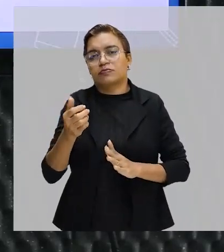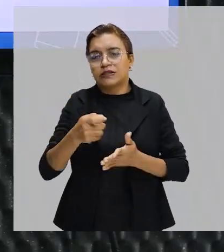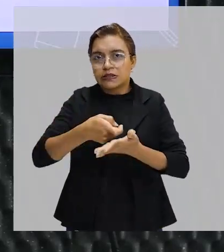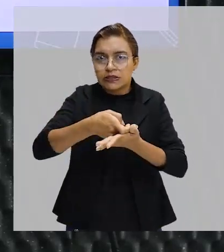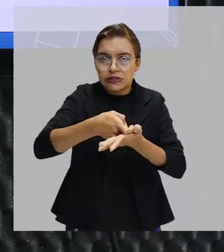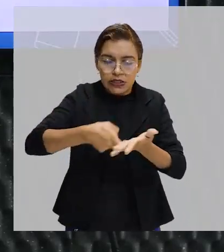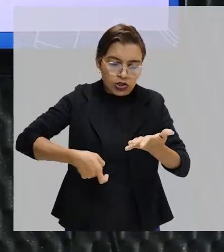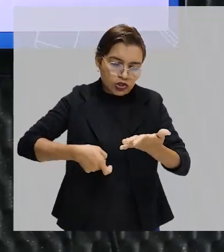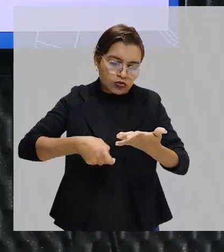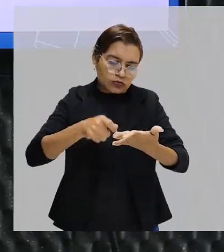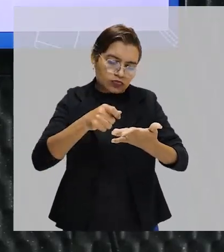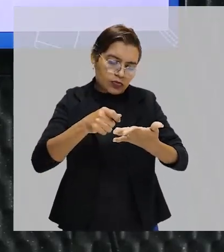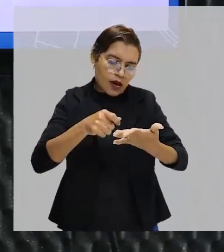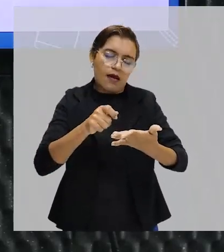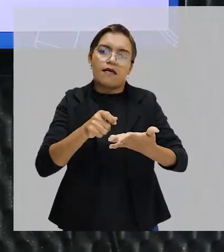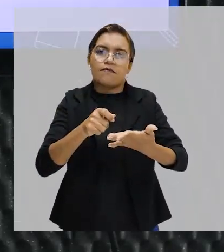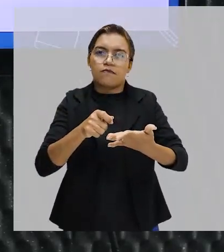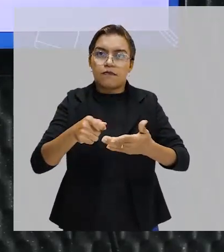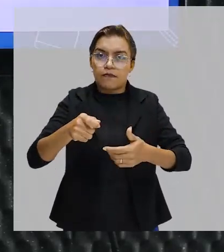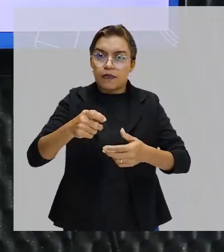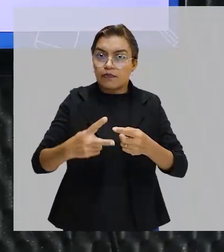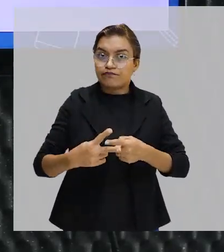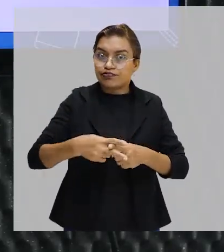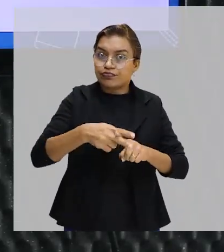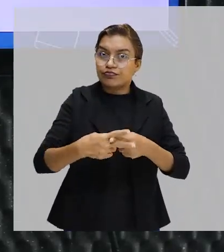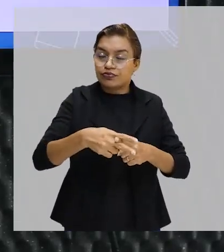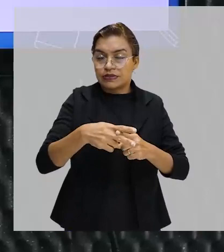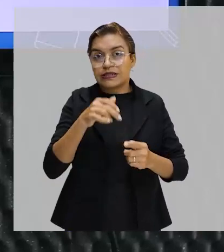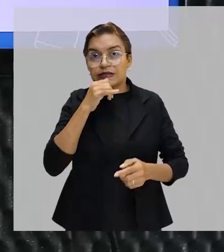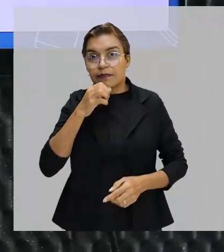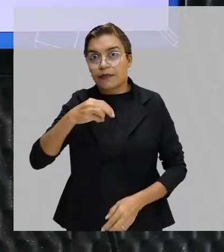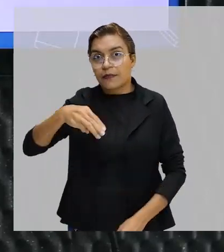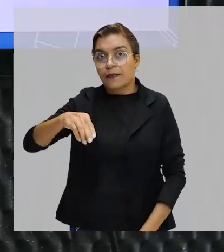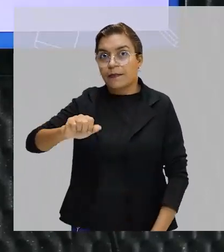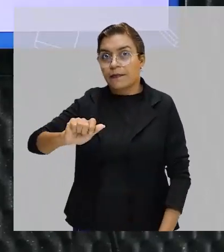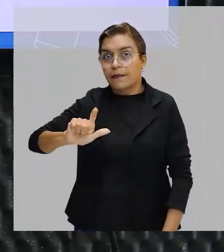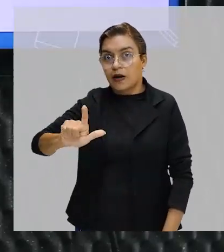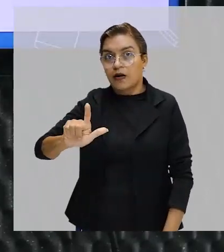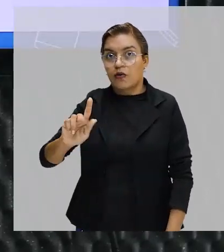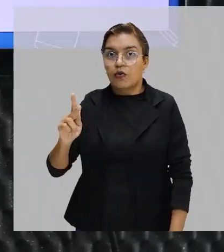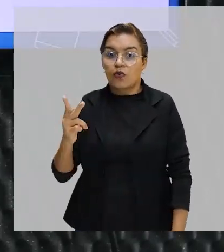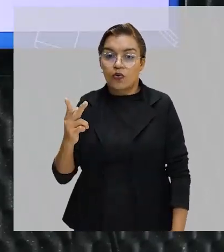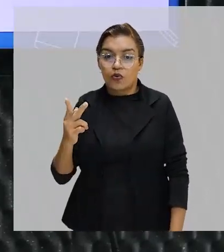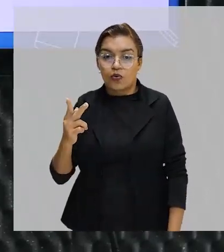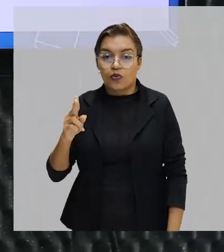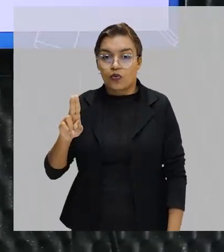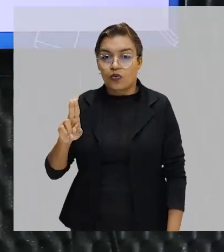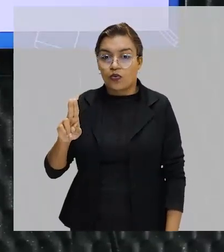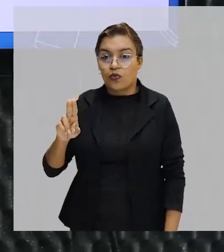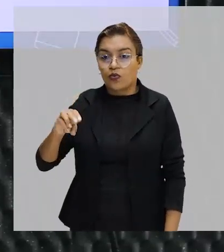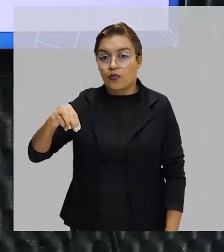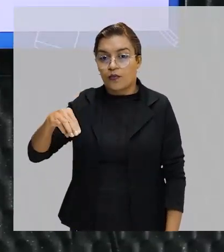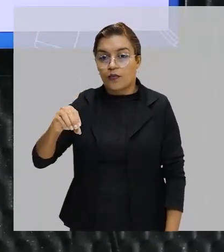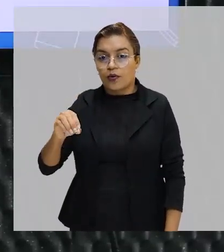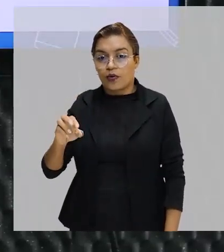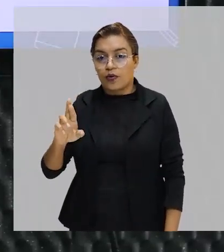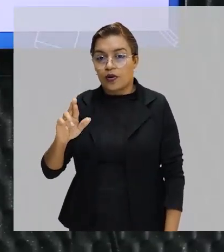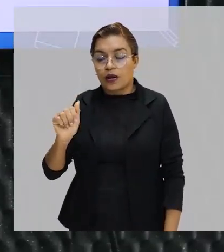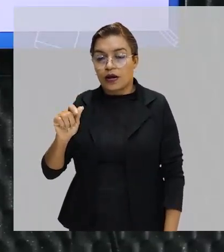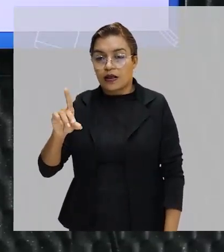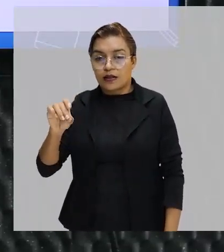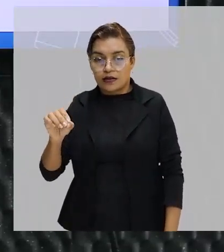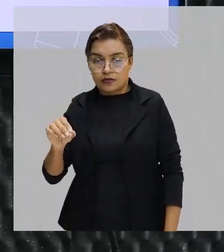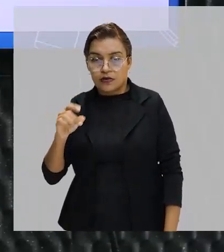a ambiguidade que foi encontrada. Mal-humorada, a atendente dobrou as camisas. Observem ali